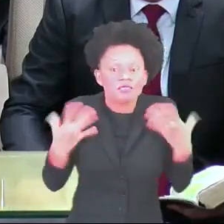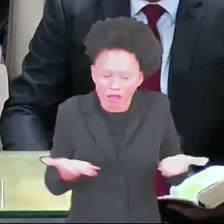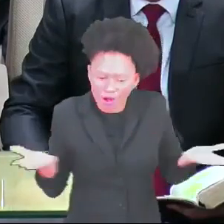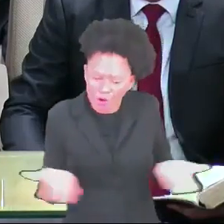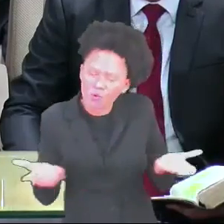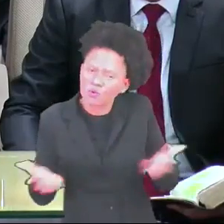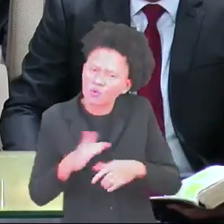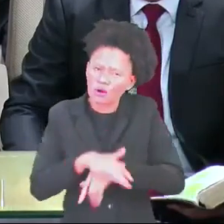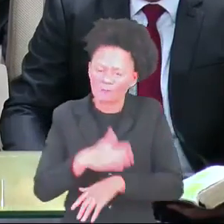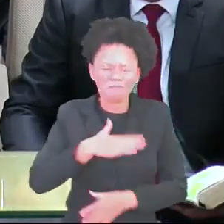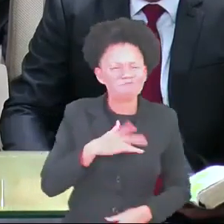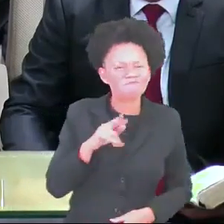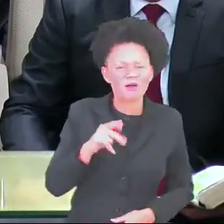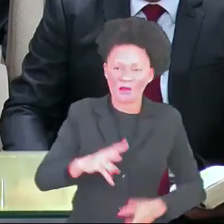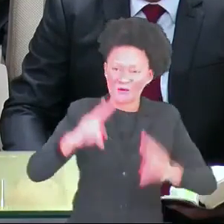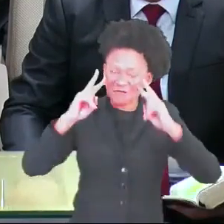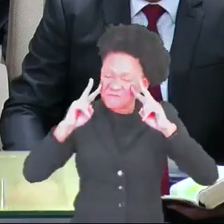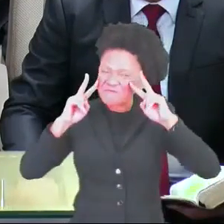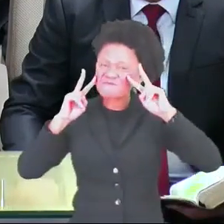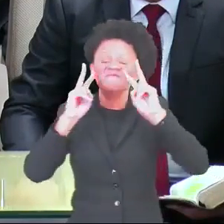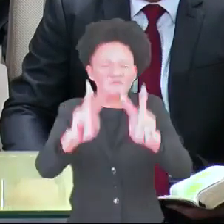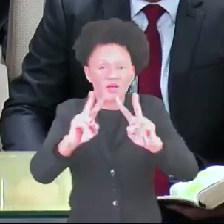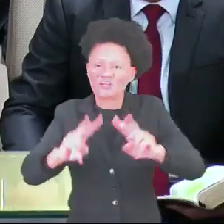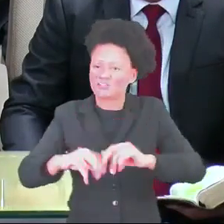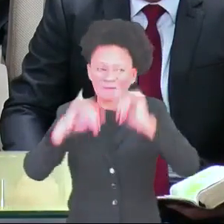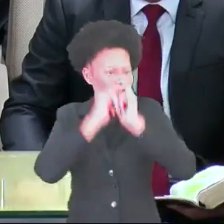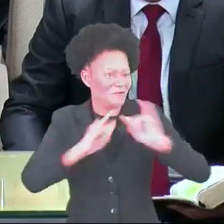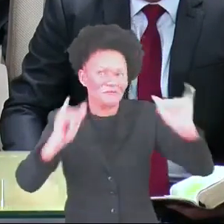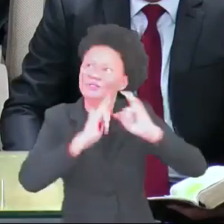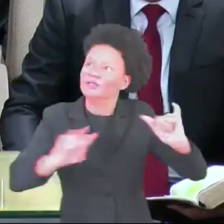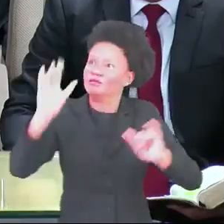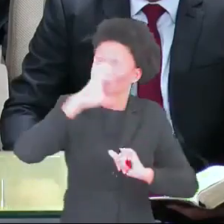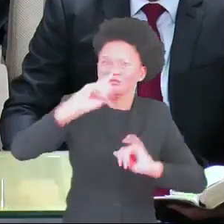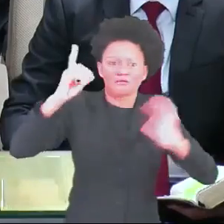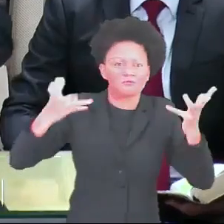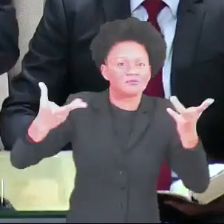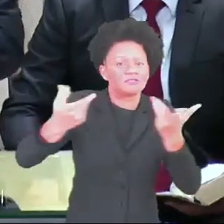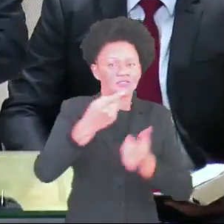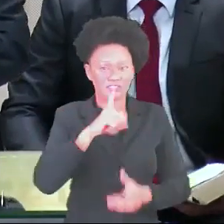noite, meu irmão, veja para declarar o que Deus tem para você.